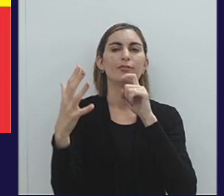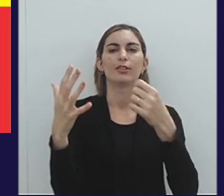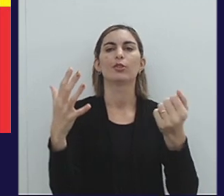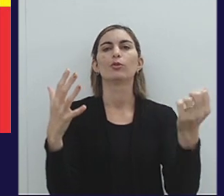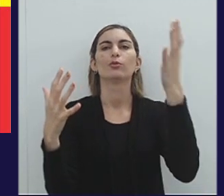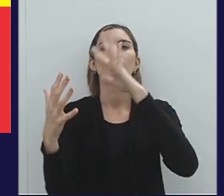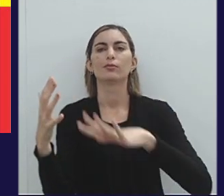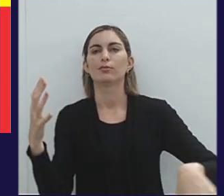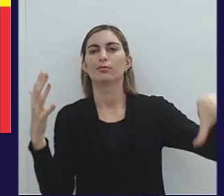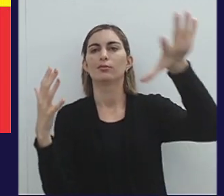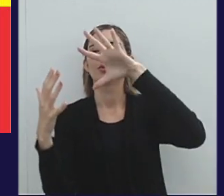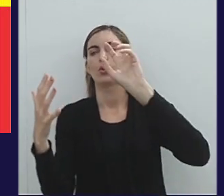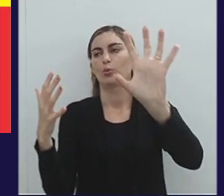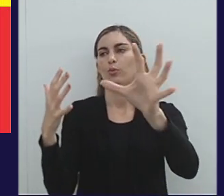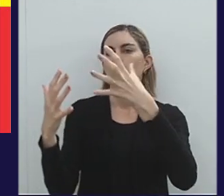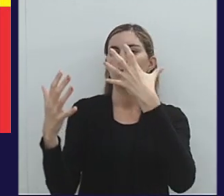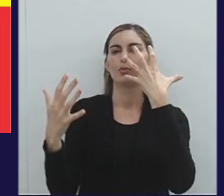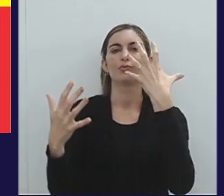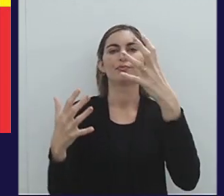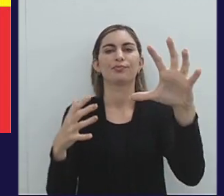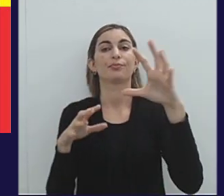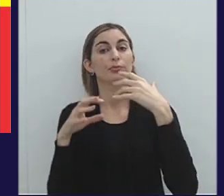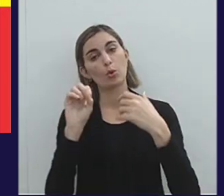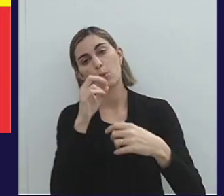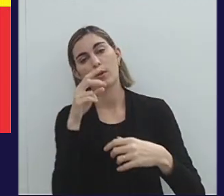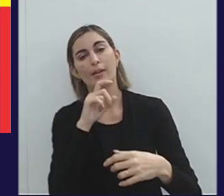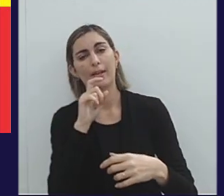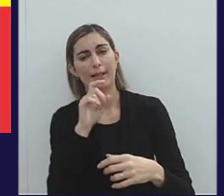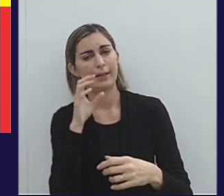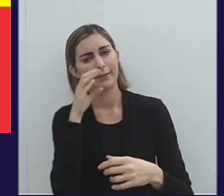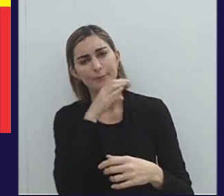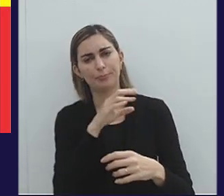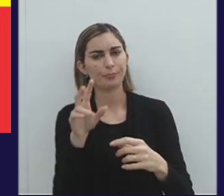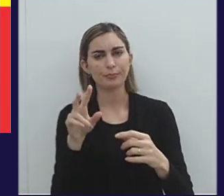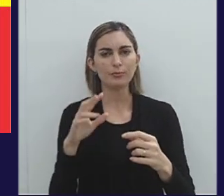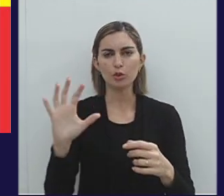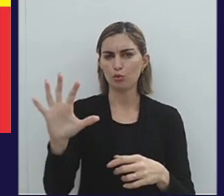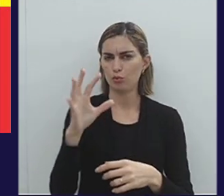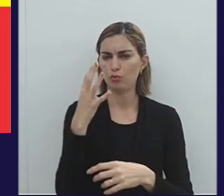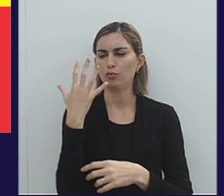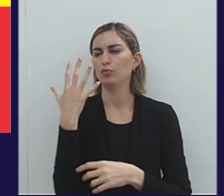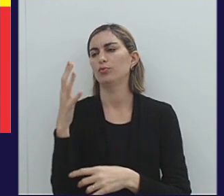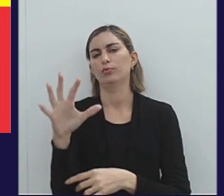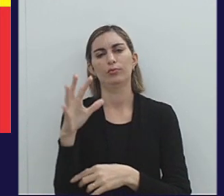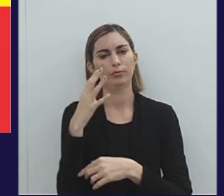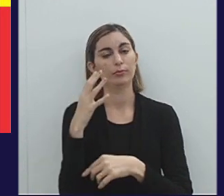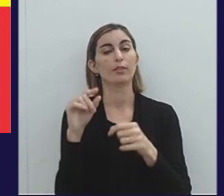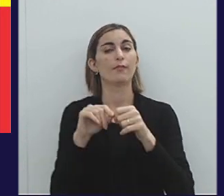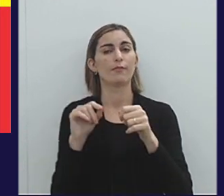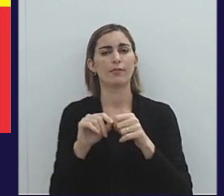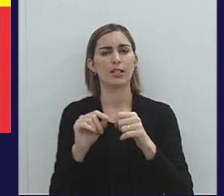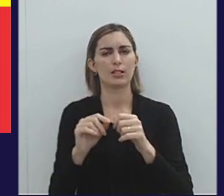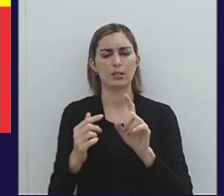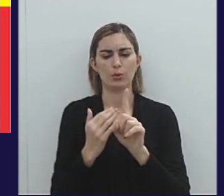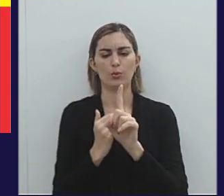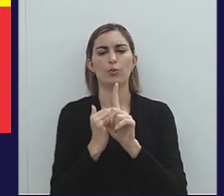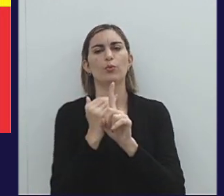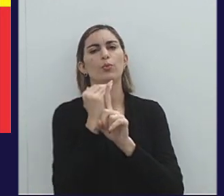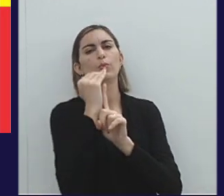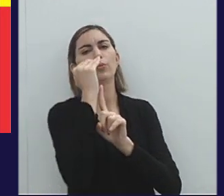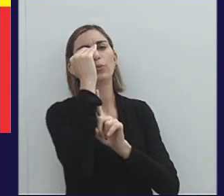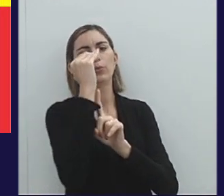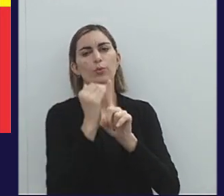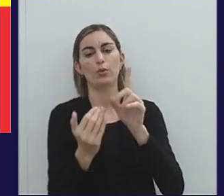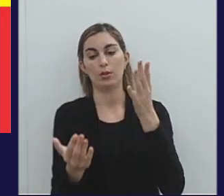frio que está no ambiente, né, ou ar quente, e na realidade ele vai fazer circular para fazer com que as